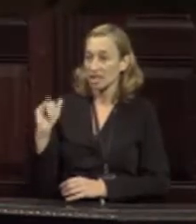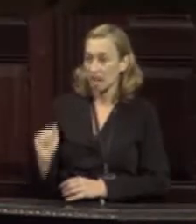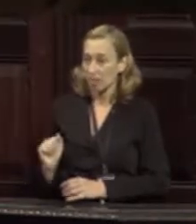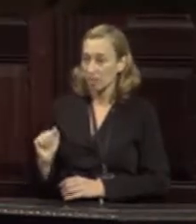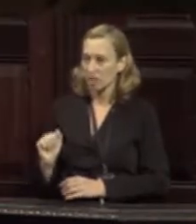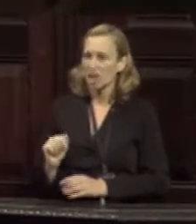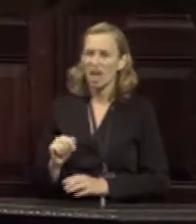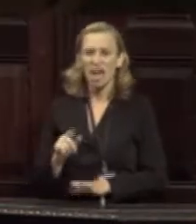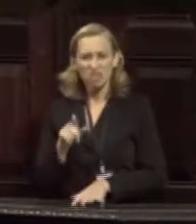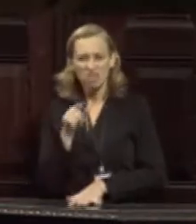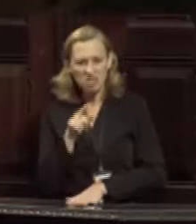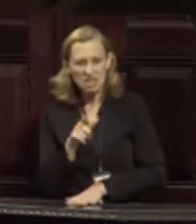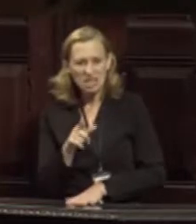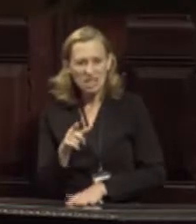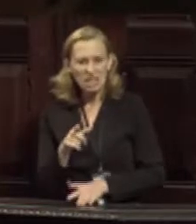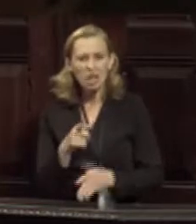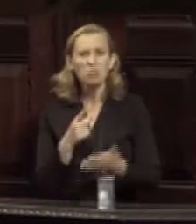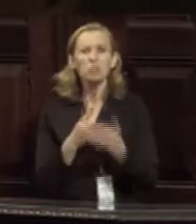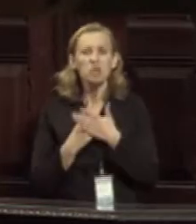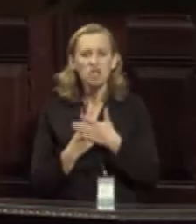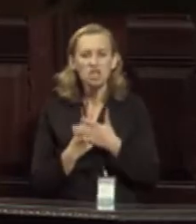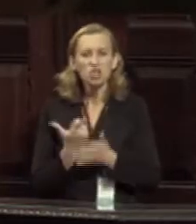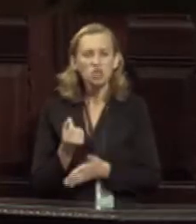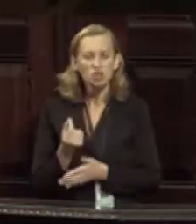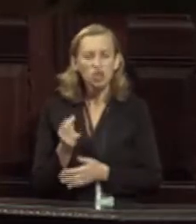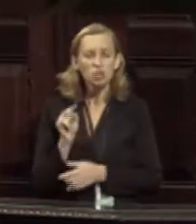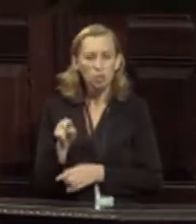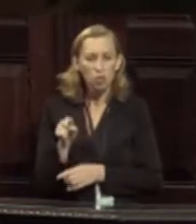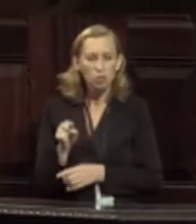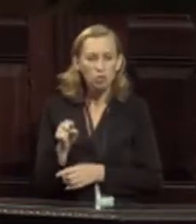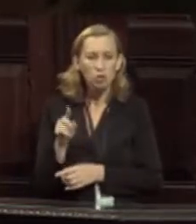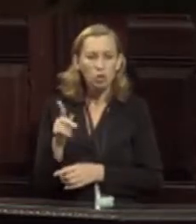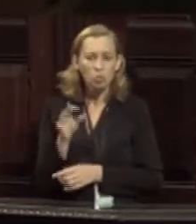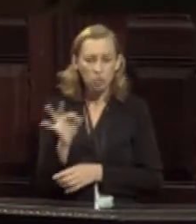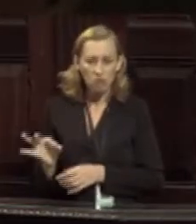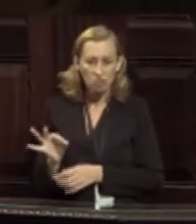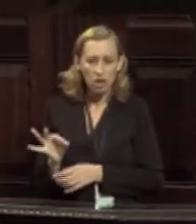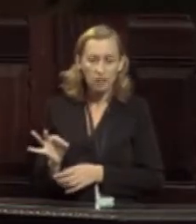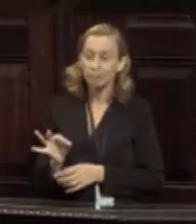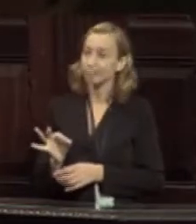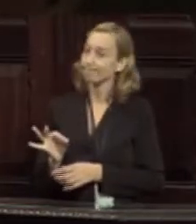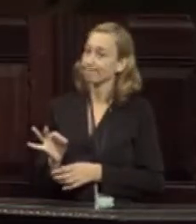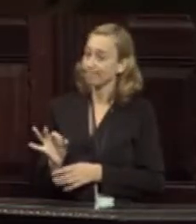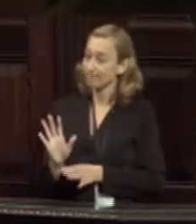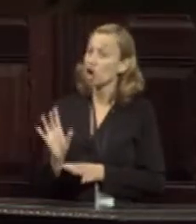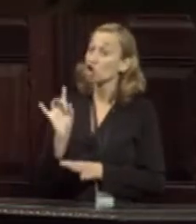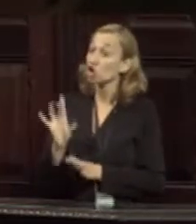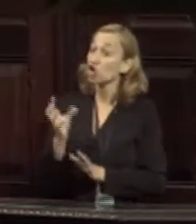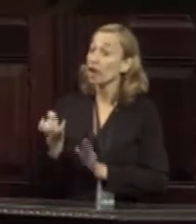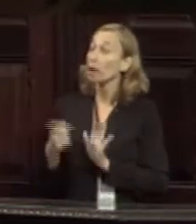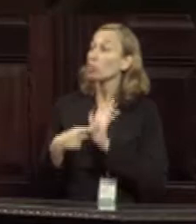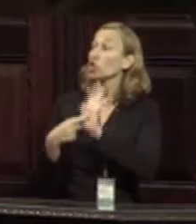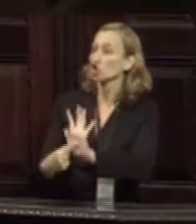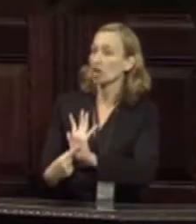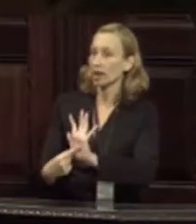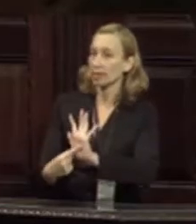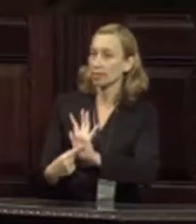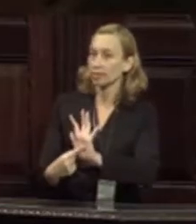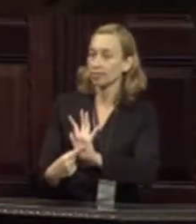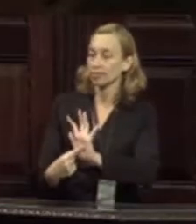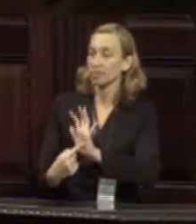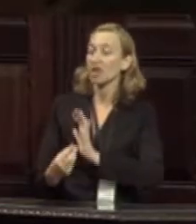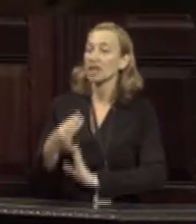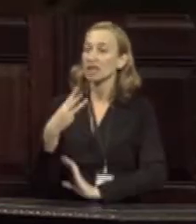percentuais em absoluto, só querendo mostrar. Com a alíquota de 3